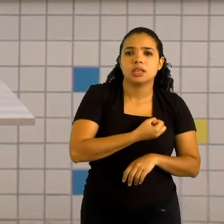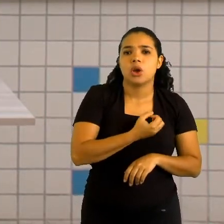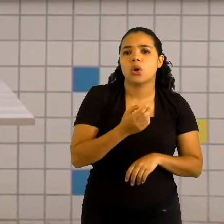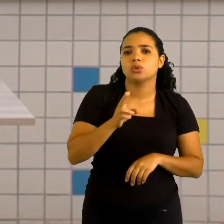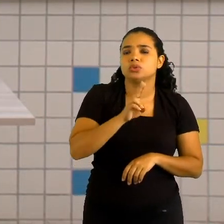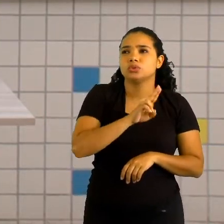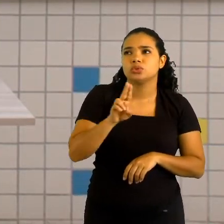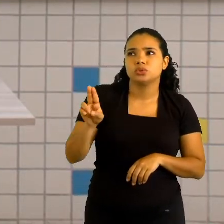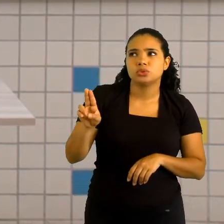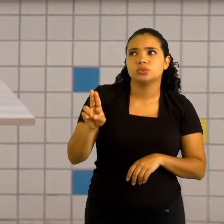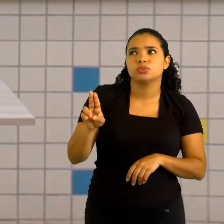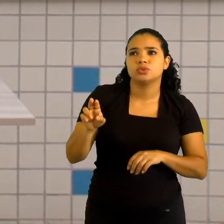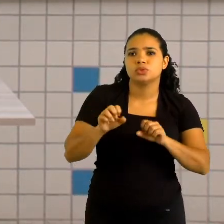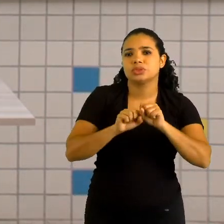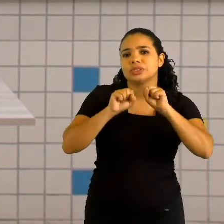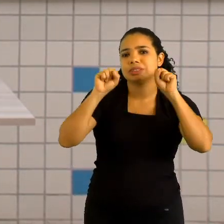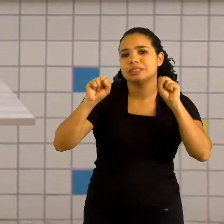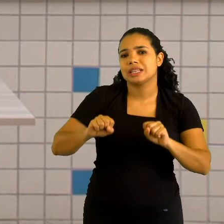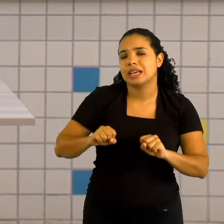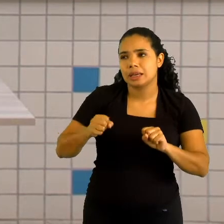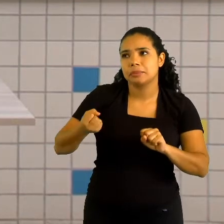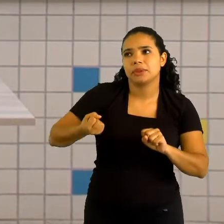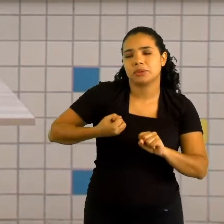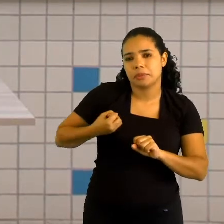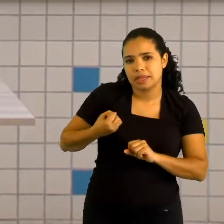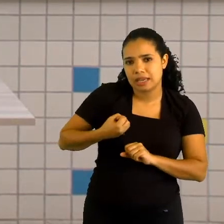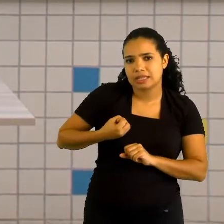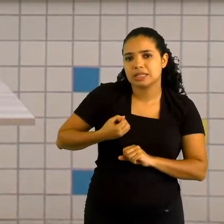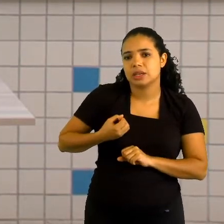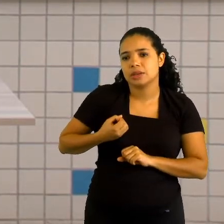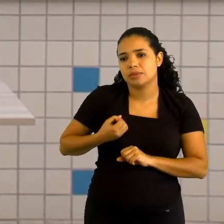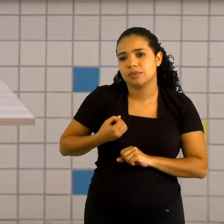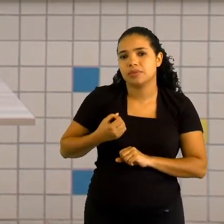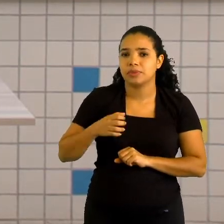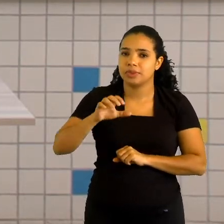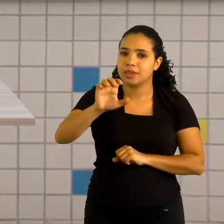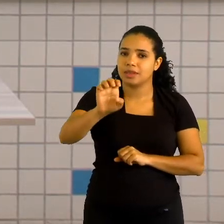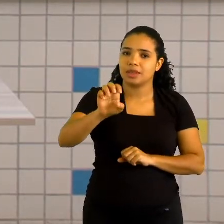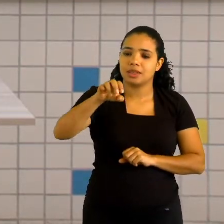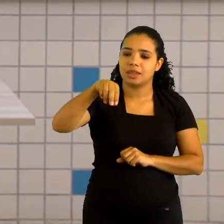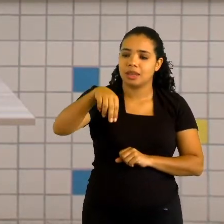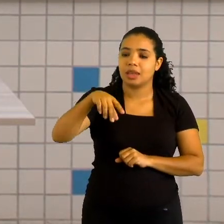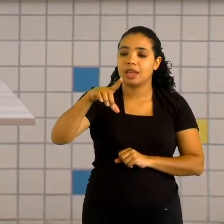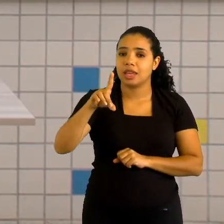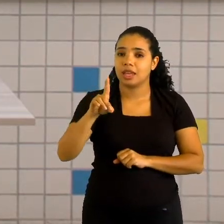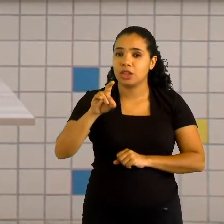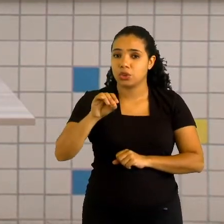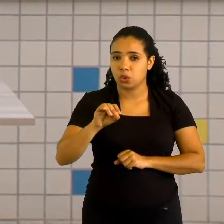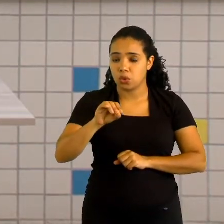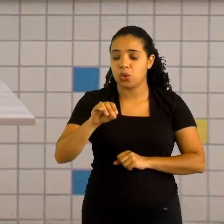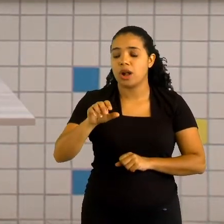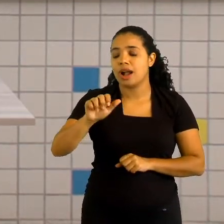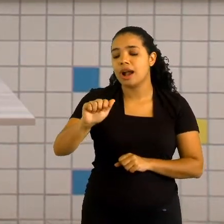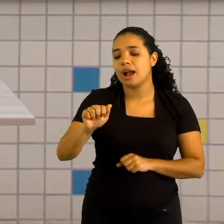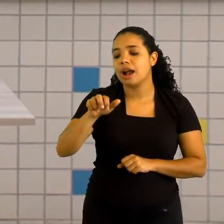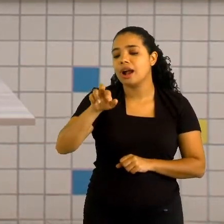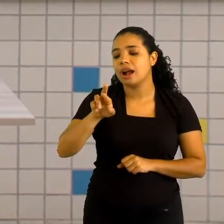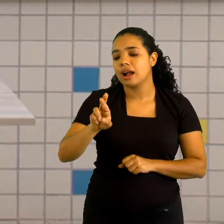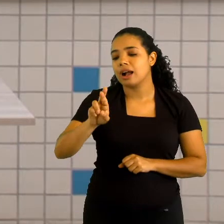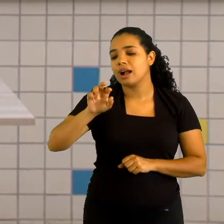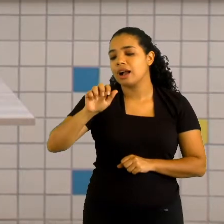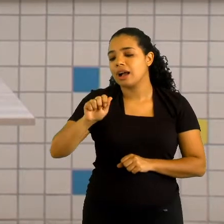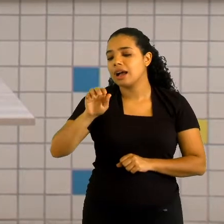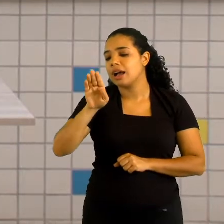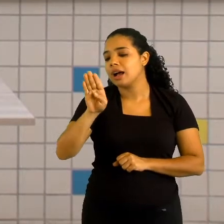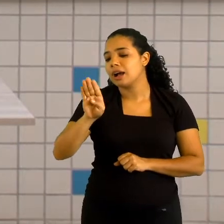sistema de numeração? O nosso sistema de numeração se chama Indo-Arábico, sistema de numeração Indo-Arábico. É um